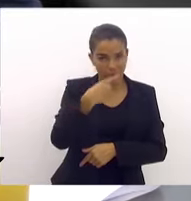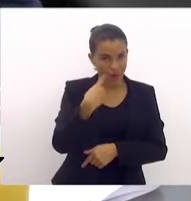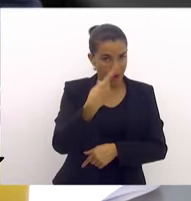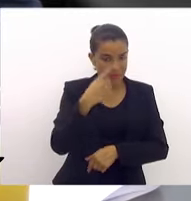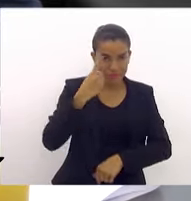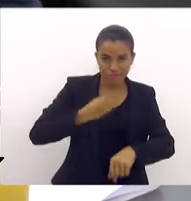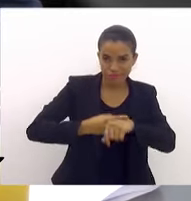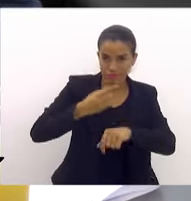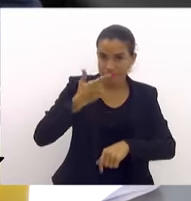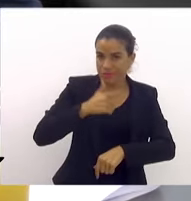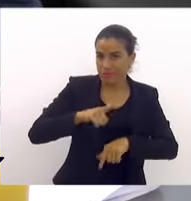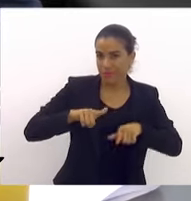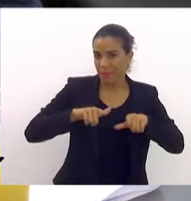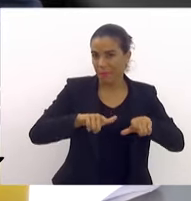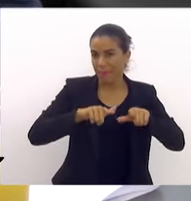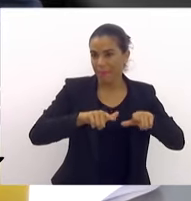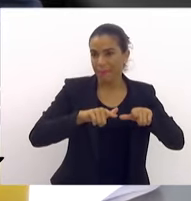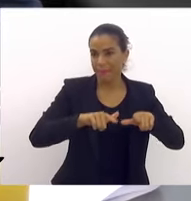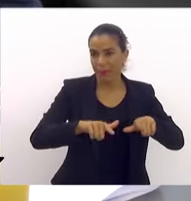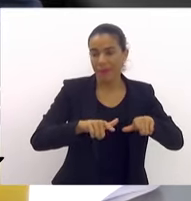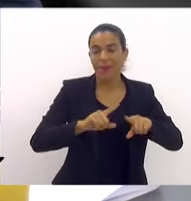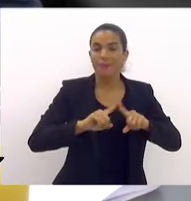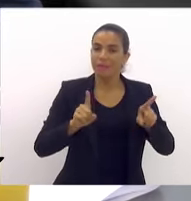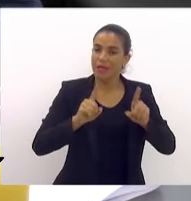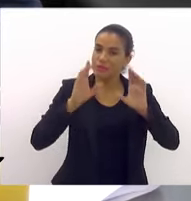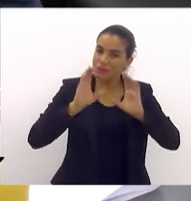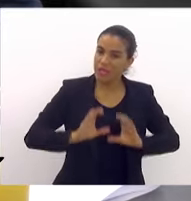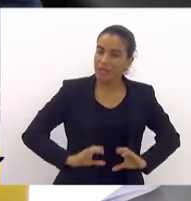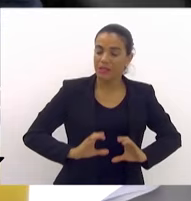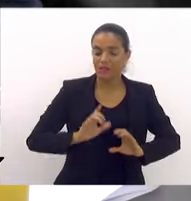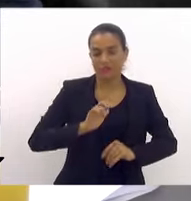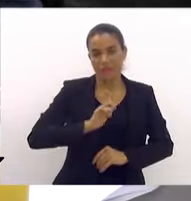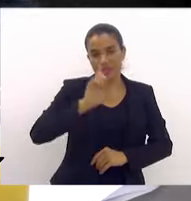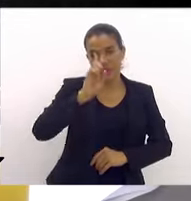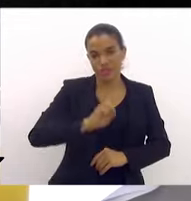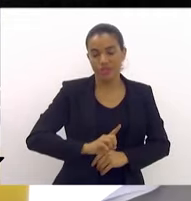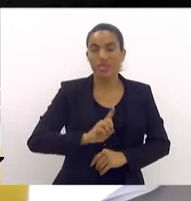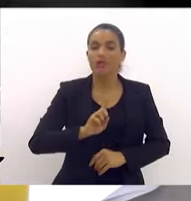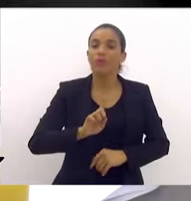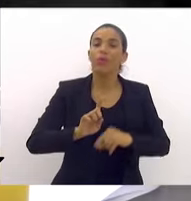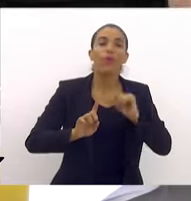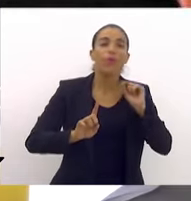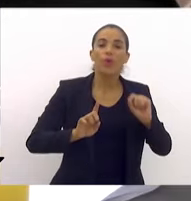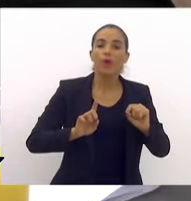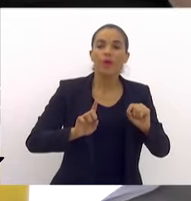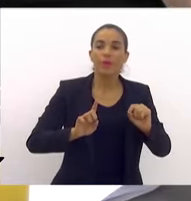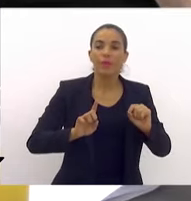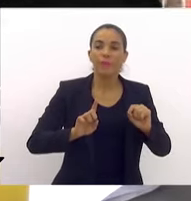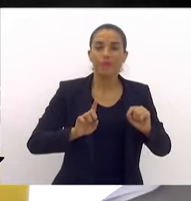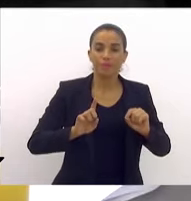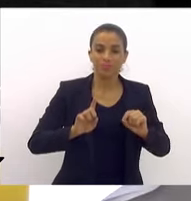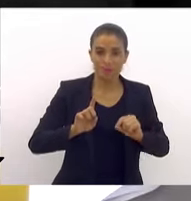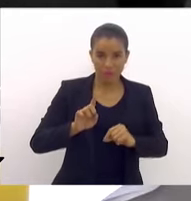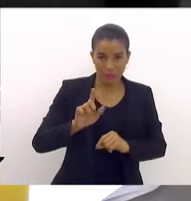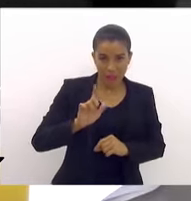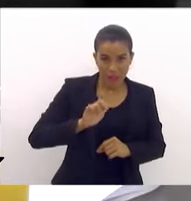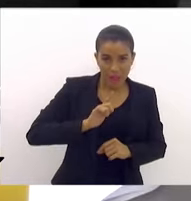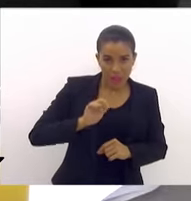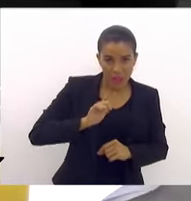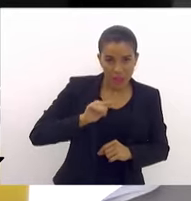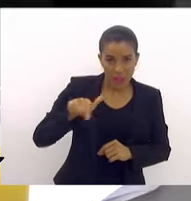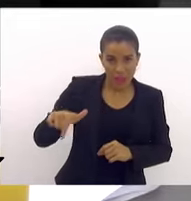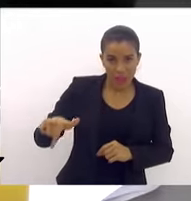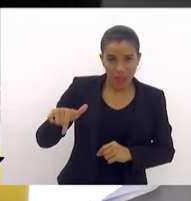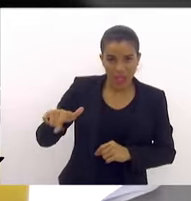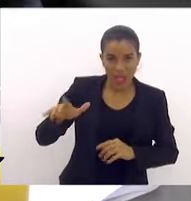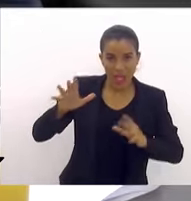24 horas. Mas é importante o cidadão ter o direito de dizer: tem coleta de esgoto aqui na